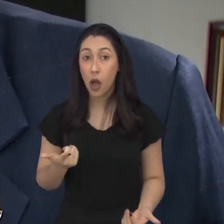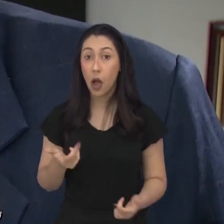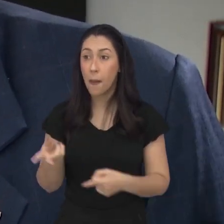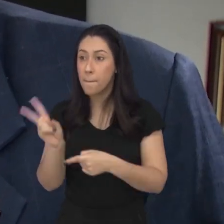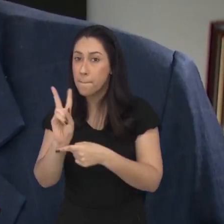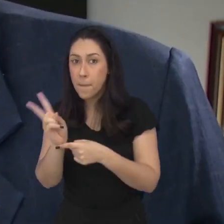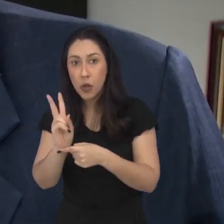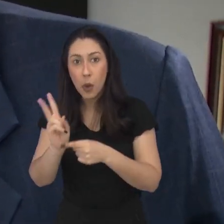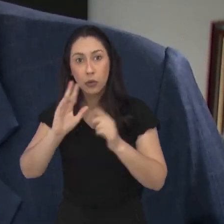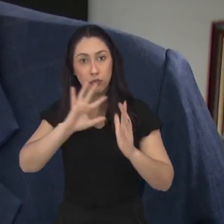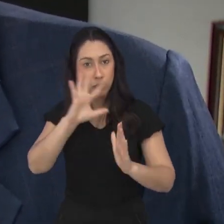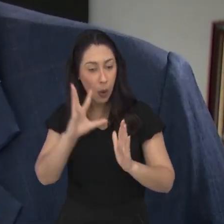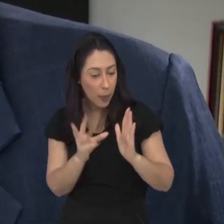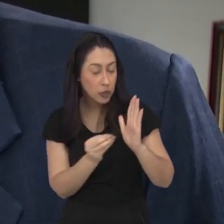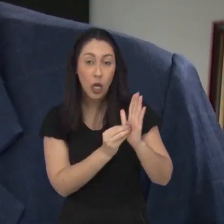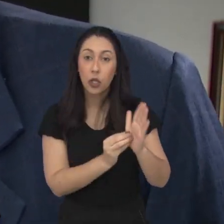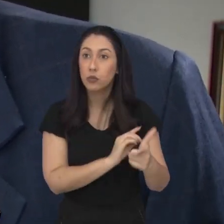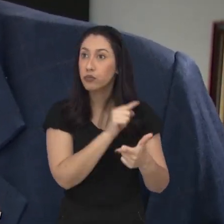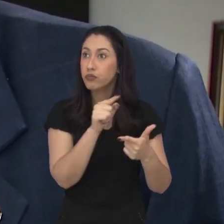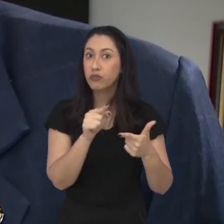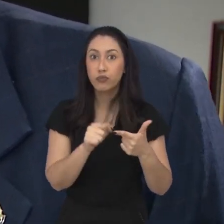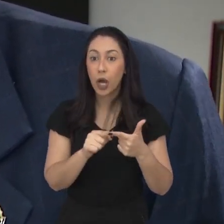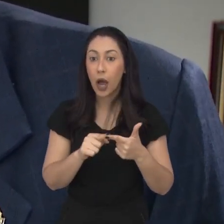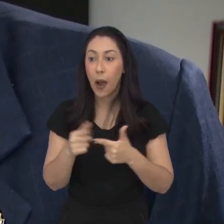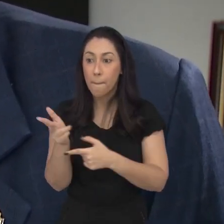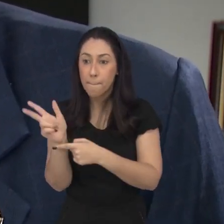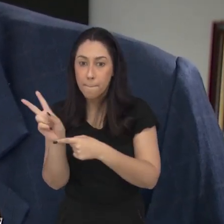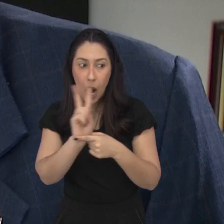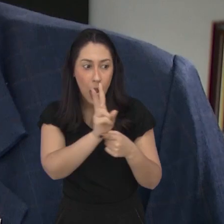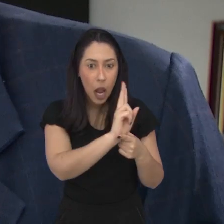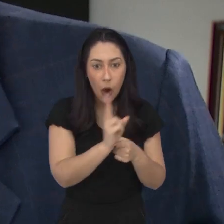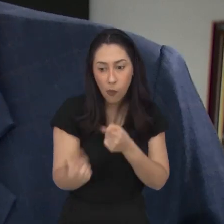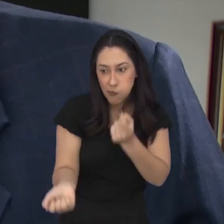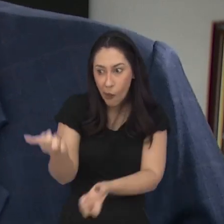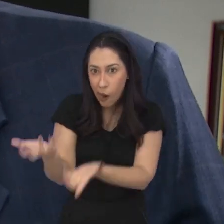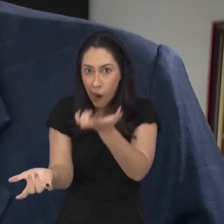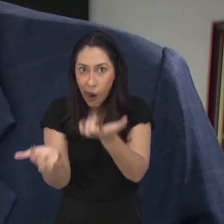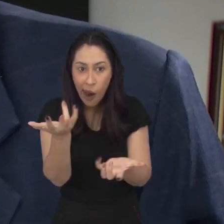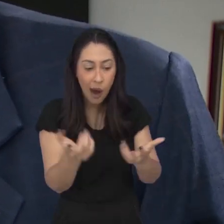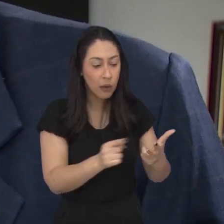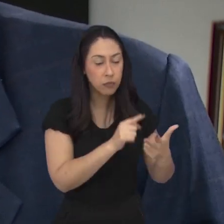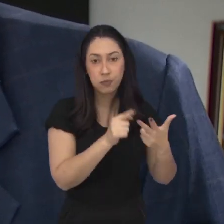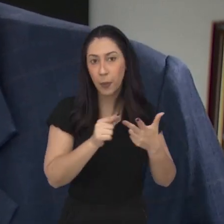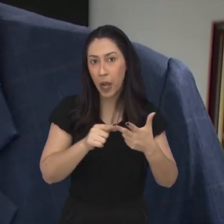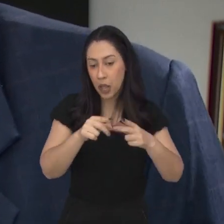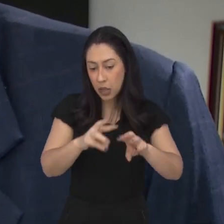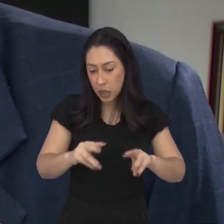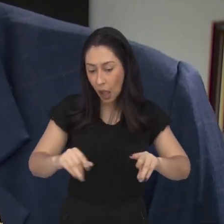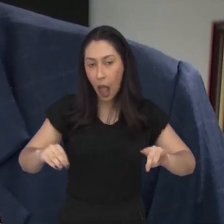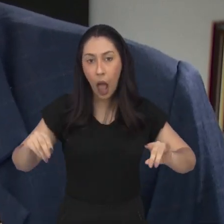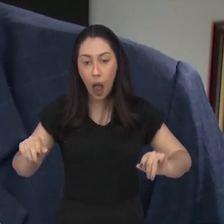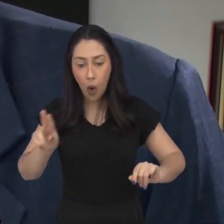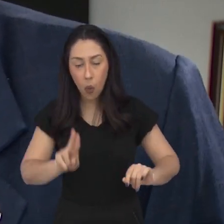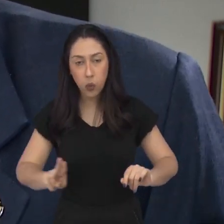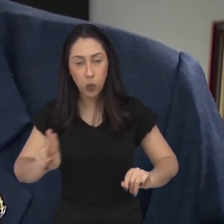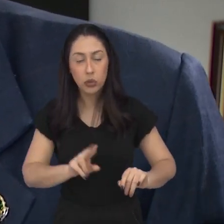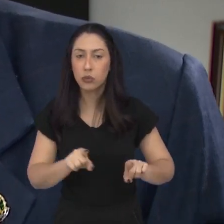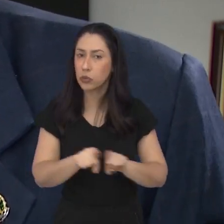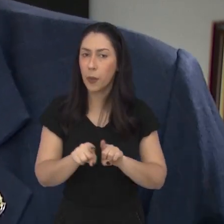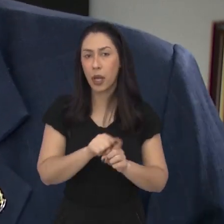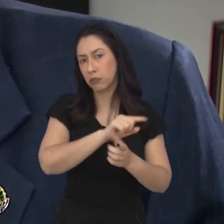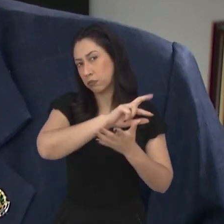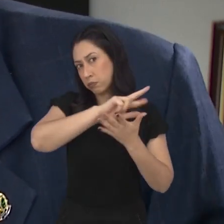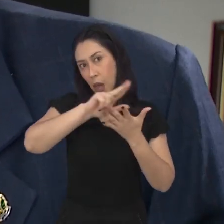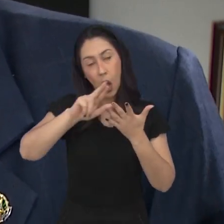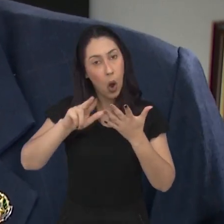São, por exemplo, o Programa de Monitoramento da Amazônia, o Programa de Monitoramento de Queimadas, o Programa de Monitoramento do Uso da Terra.